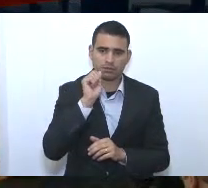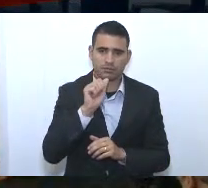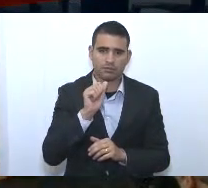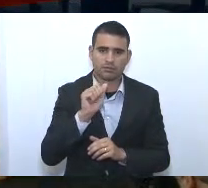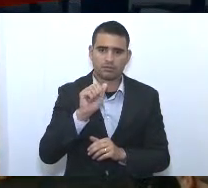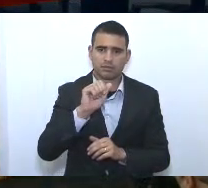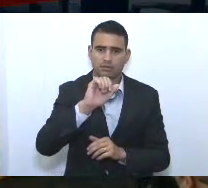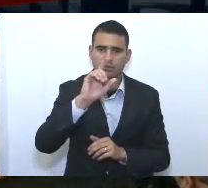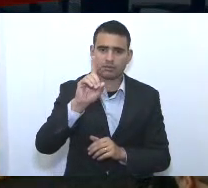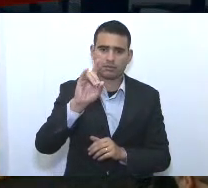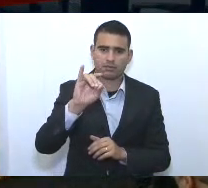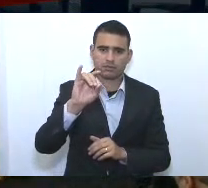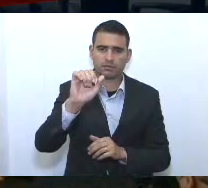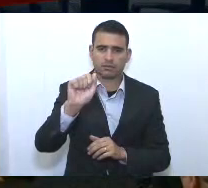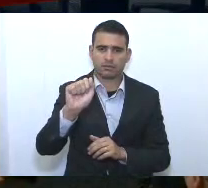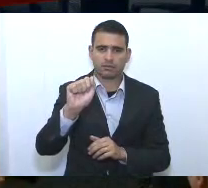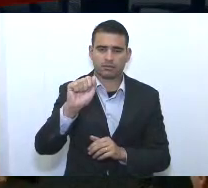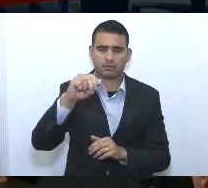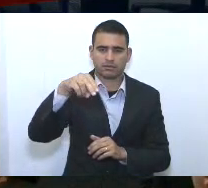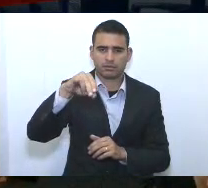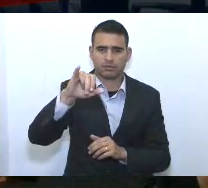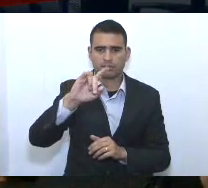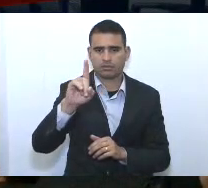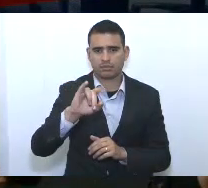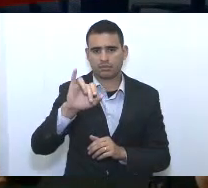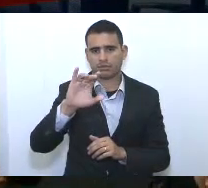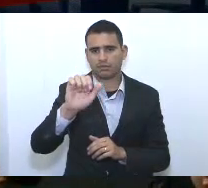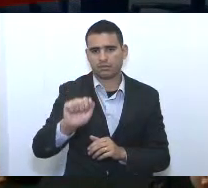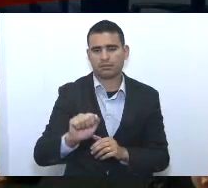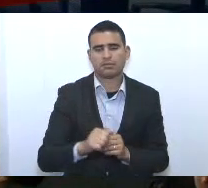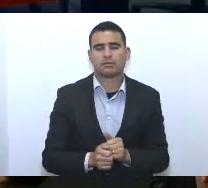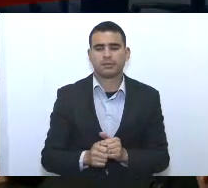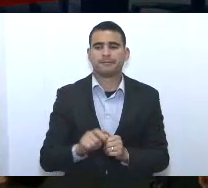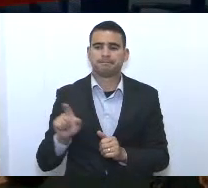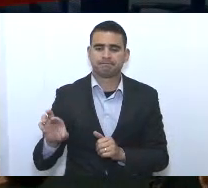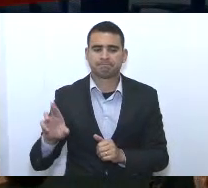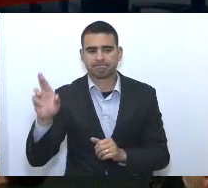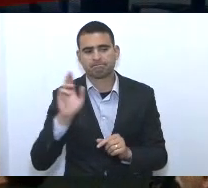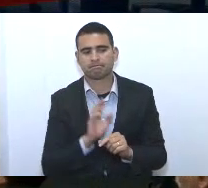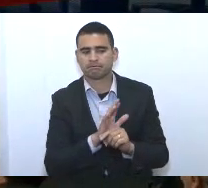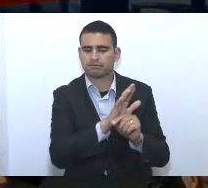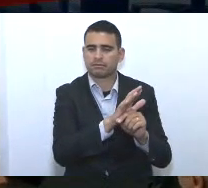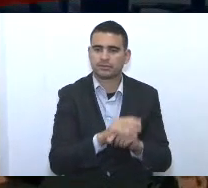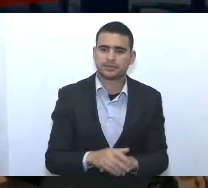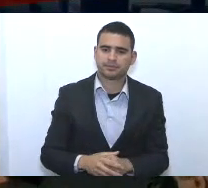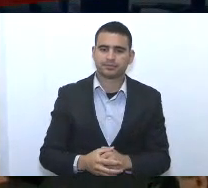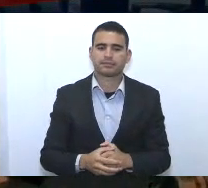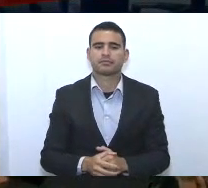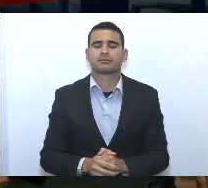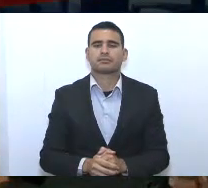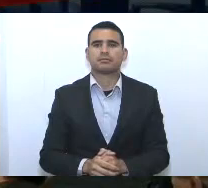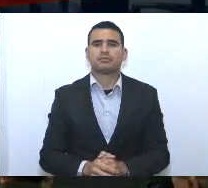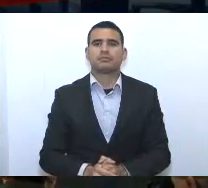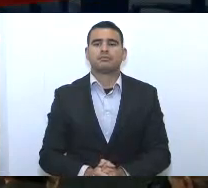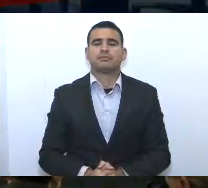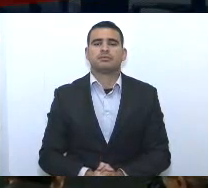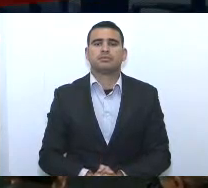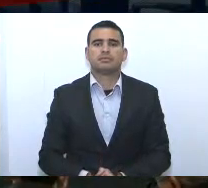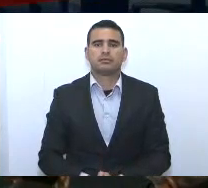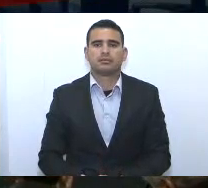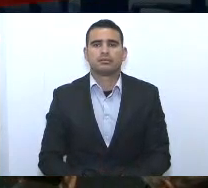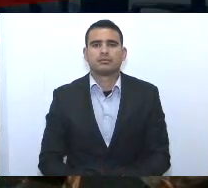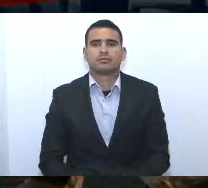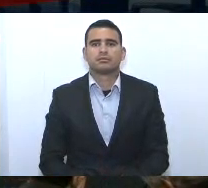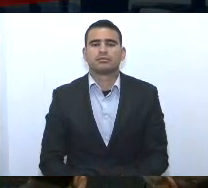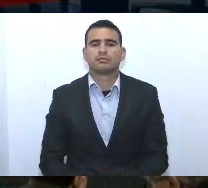com a responsabilidade de efetuar a gestão das procuradorias de execução fiscal, execução em massa e também